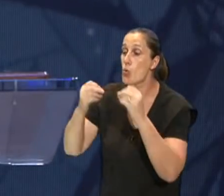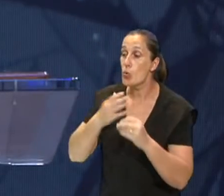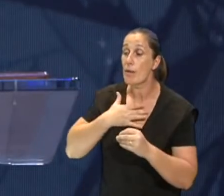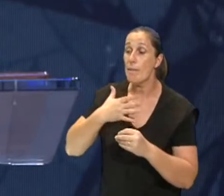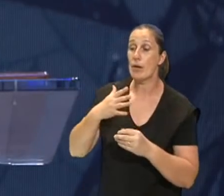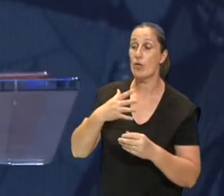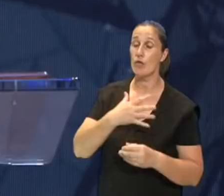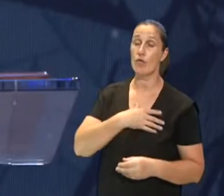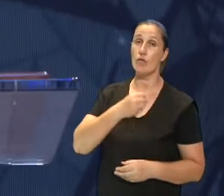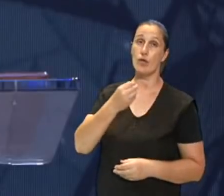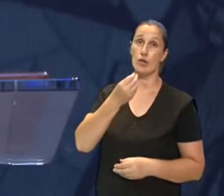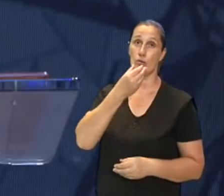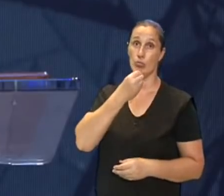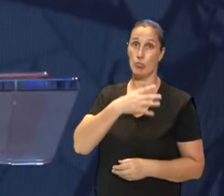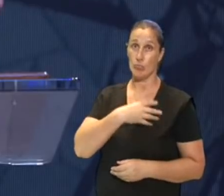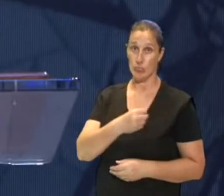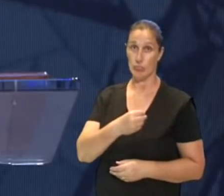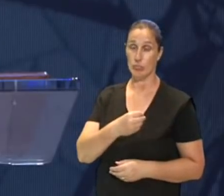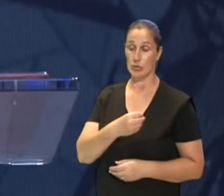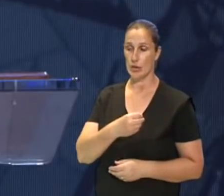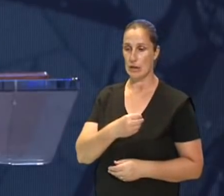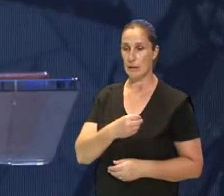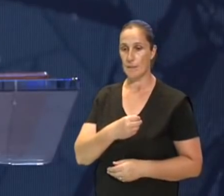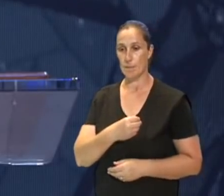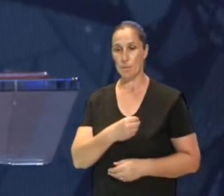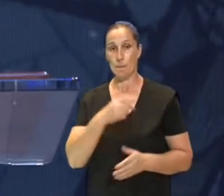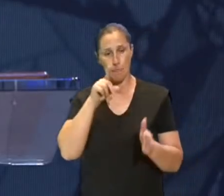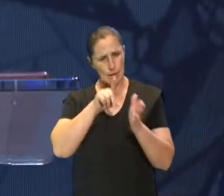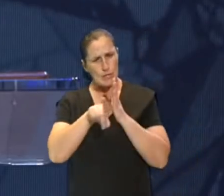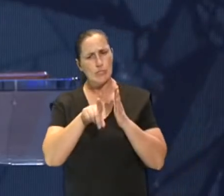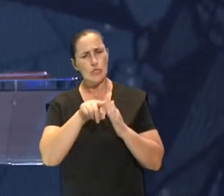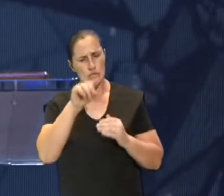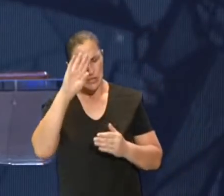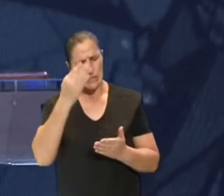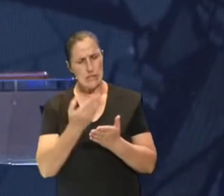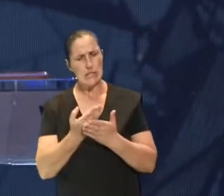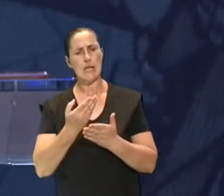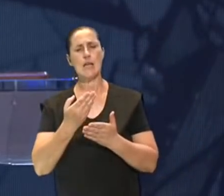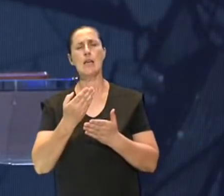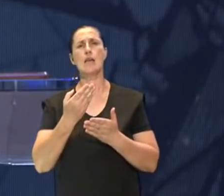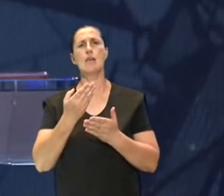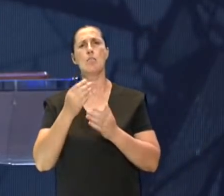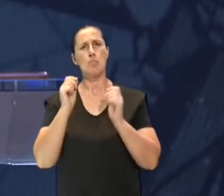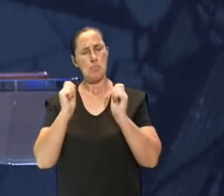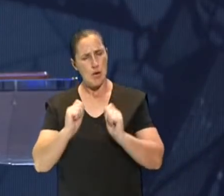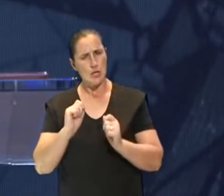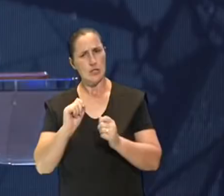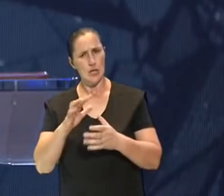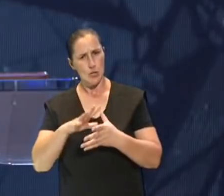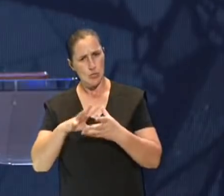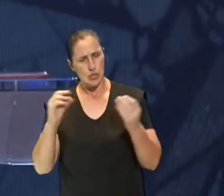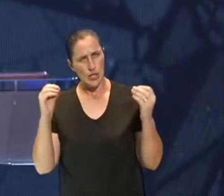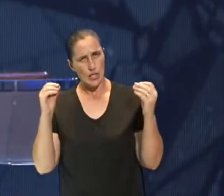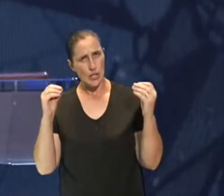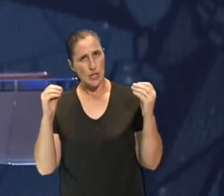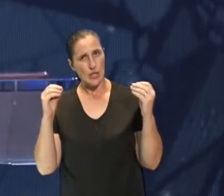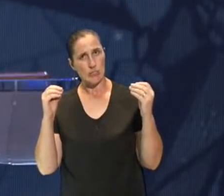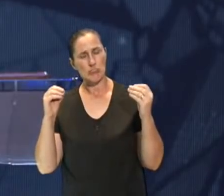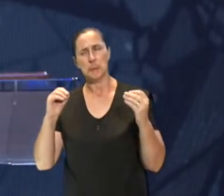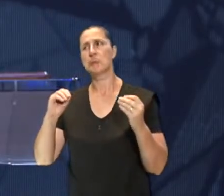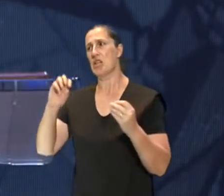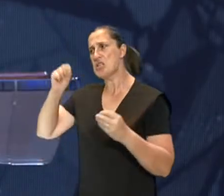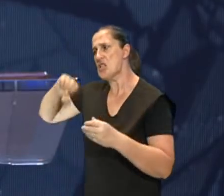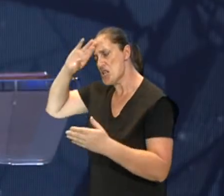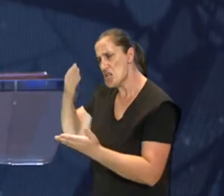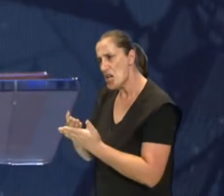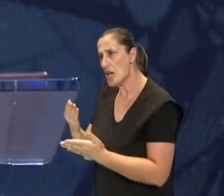E ele perguntou: você crê que eu possa curar? E ele respondeu prontamente: creio. Depois ele